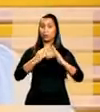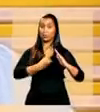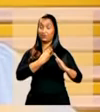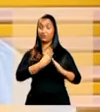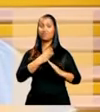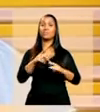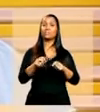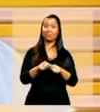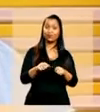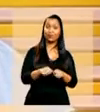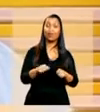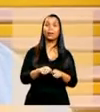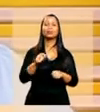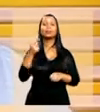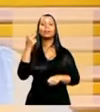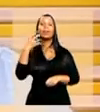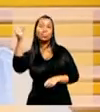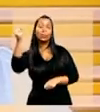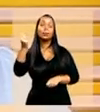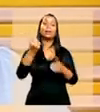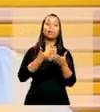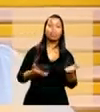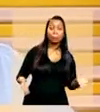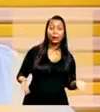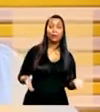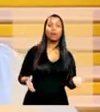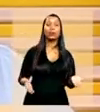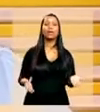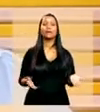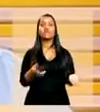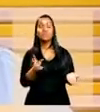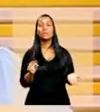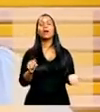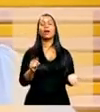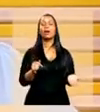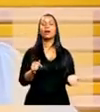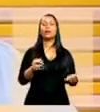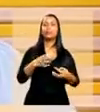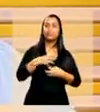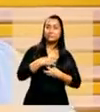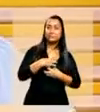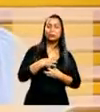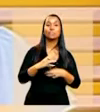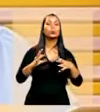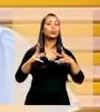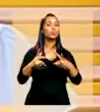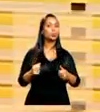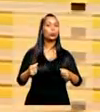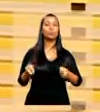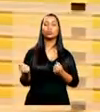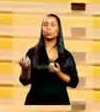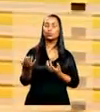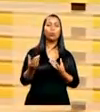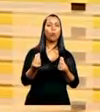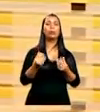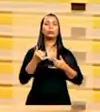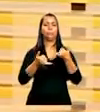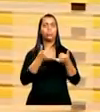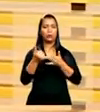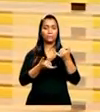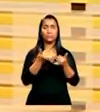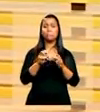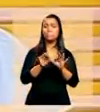na casa. Você faz quem ganha, quem perde. Vai pagar mico. São tantos jogos,